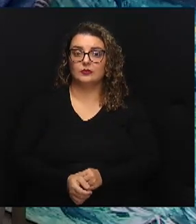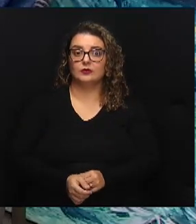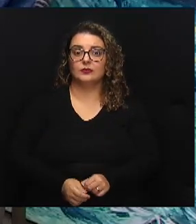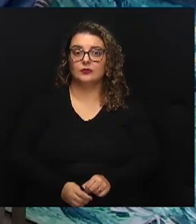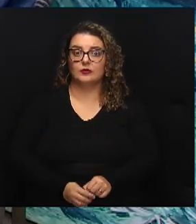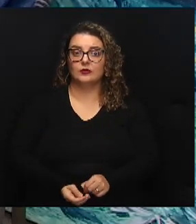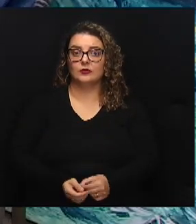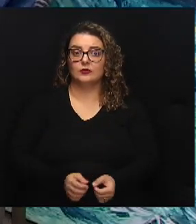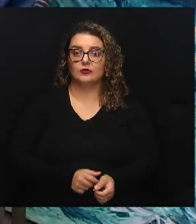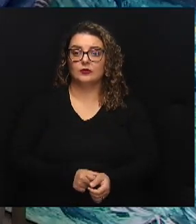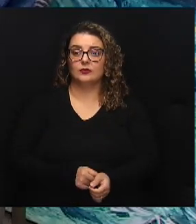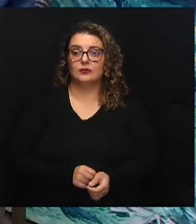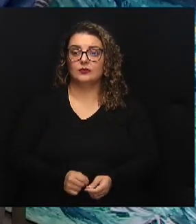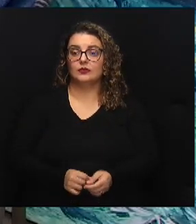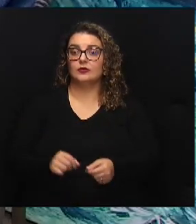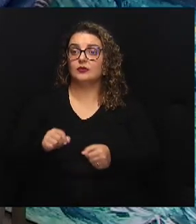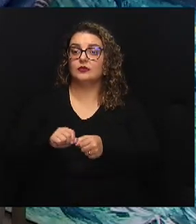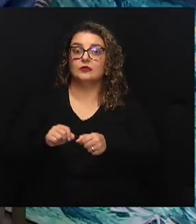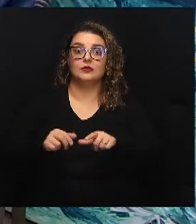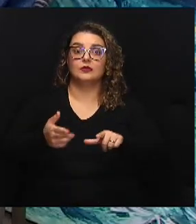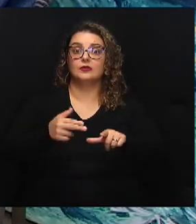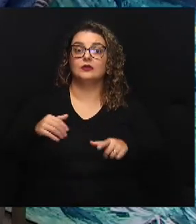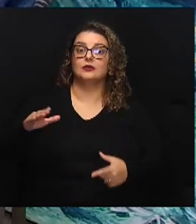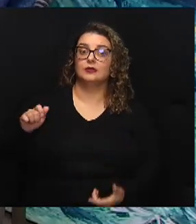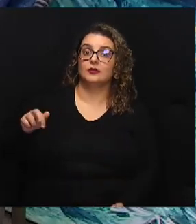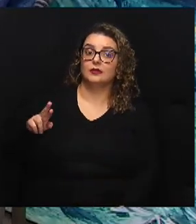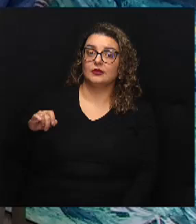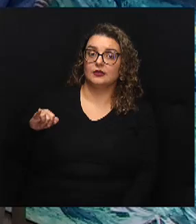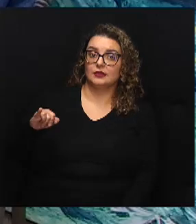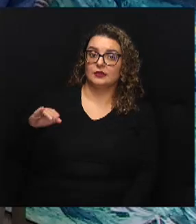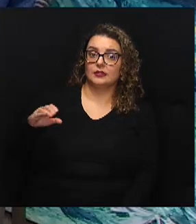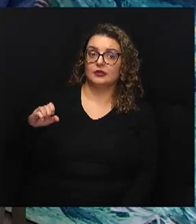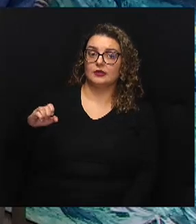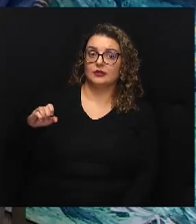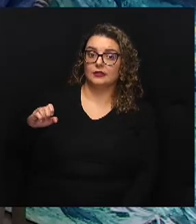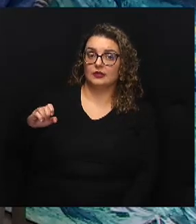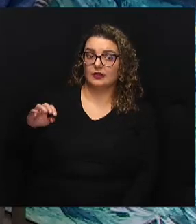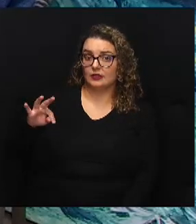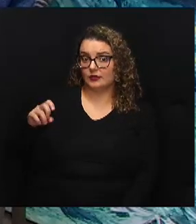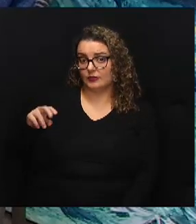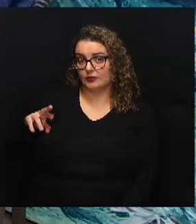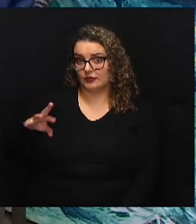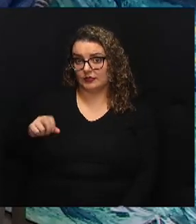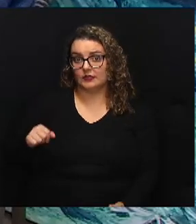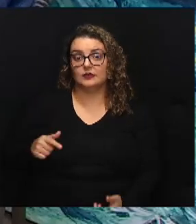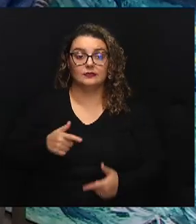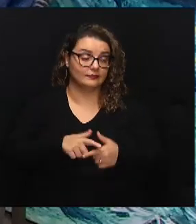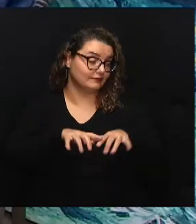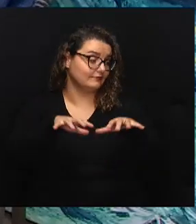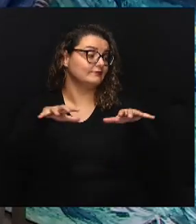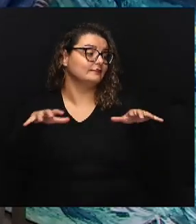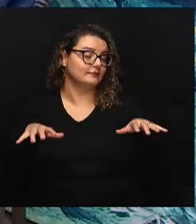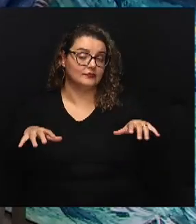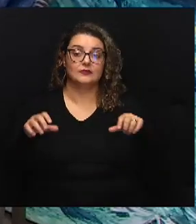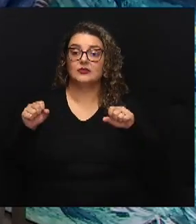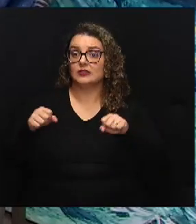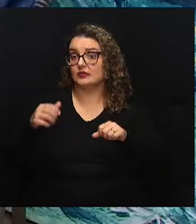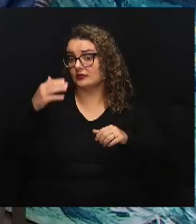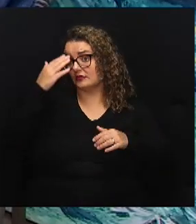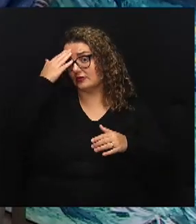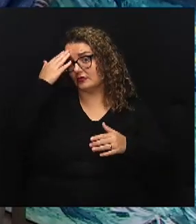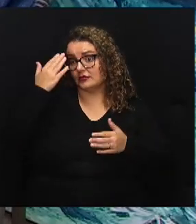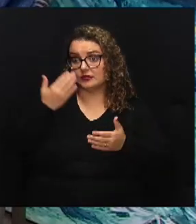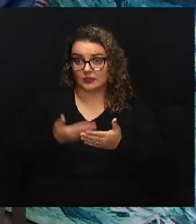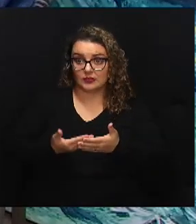de fazer desenhos, caricaturas e coisas assim. Caramba! Ou seja, um divisor de águas. Eu criei um meio de